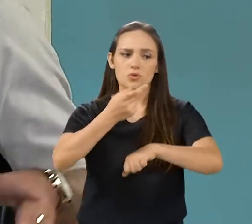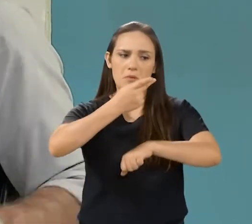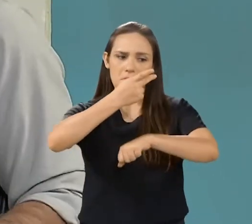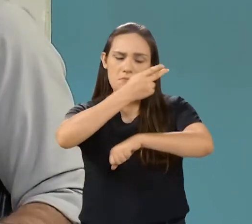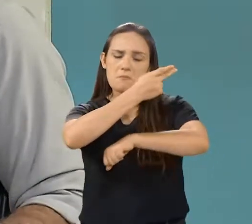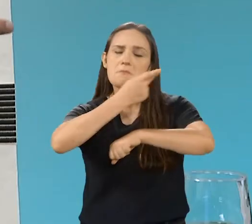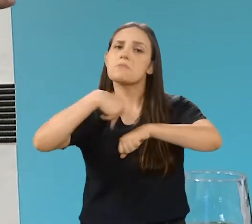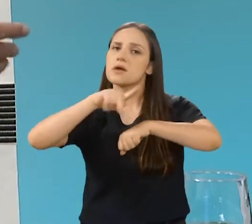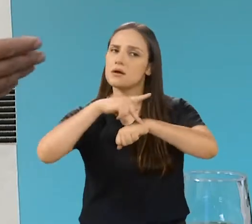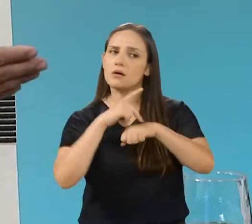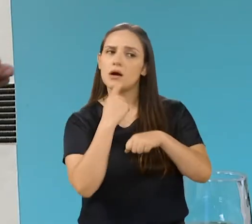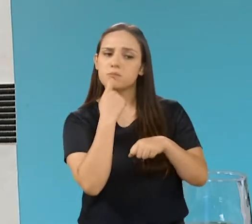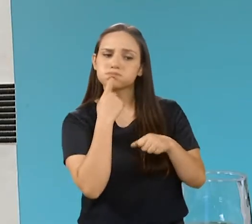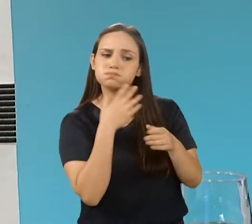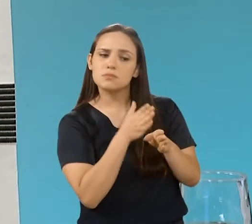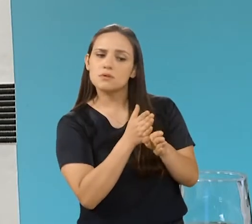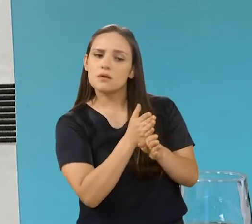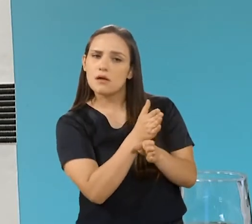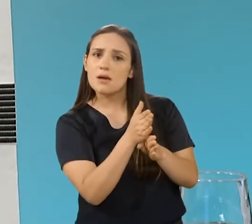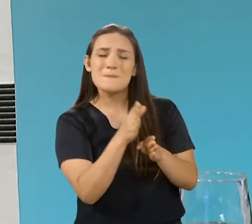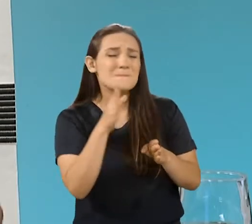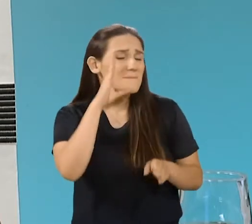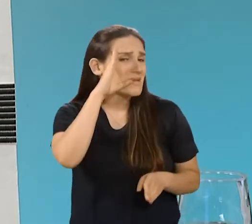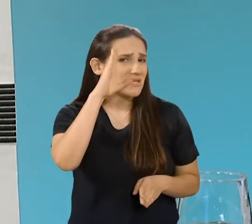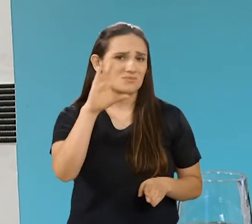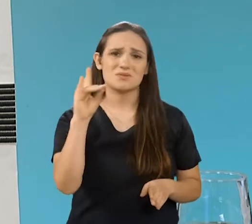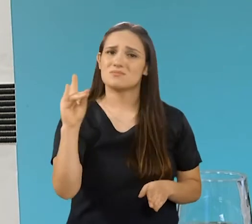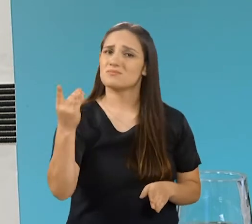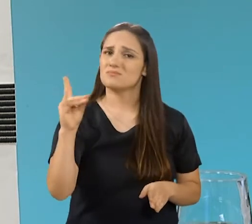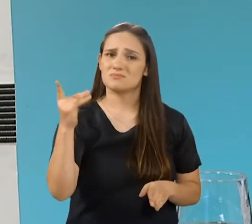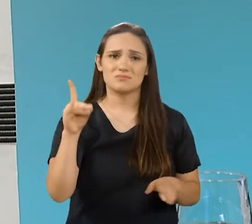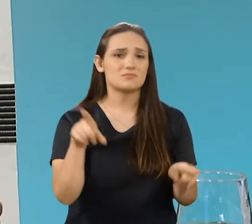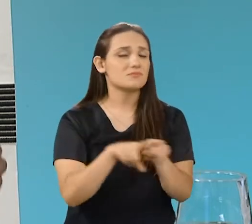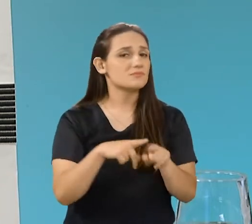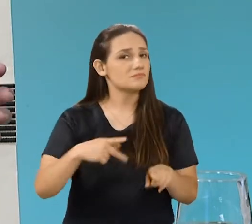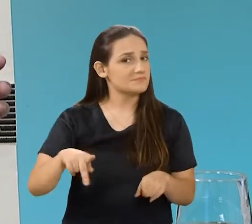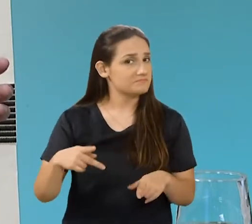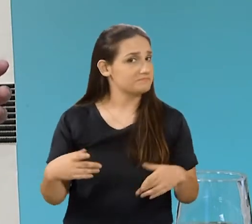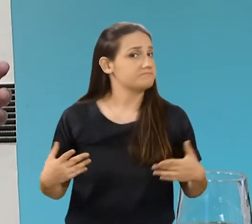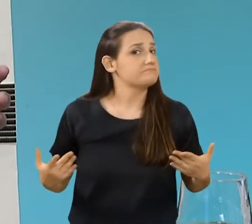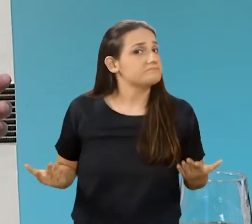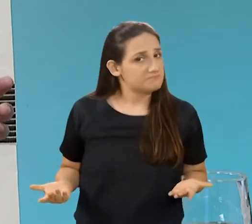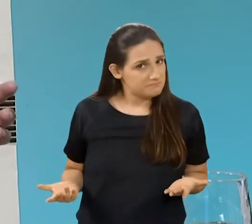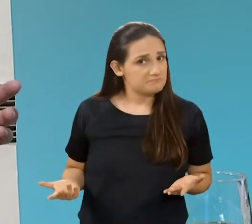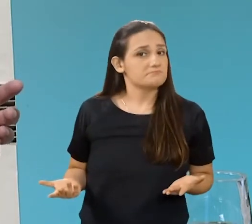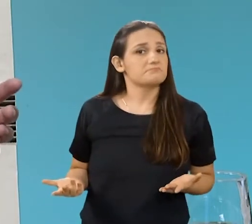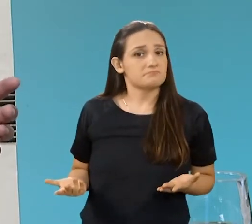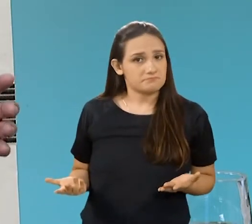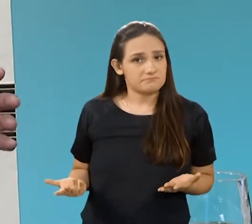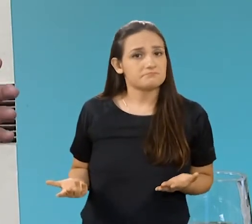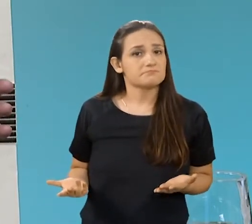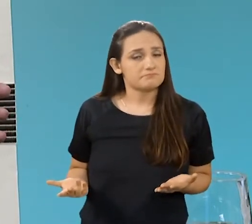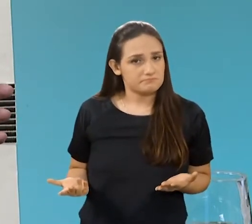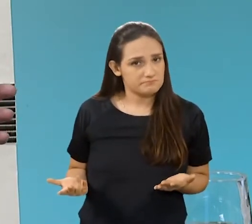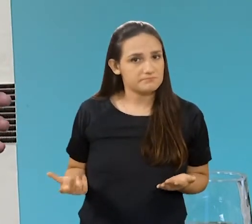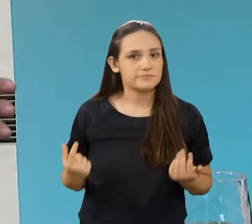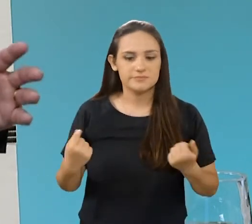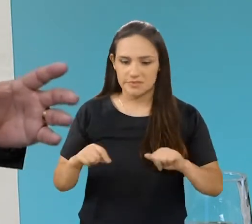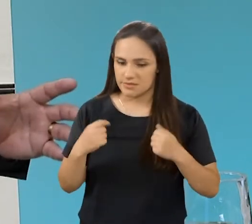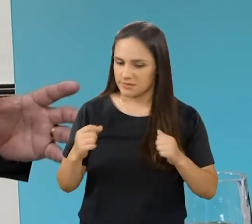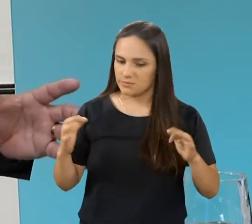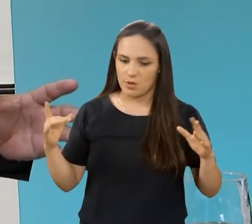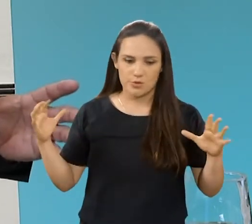E nos países vizinhos também, como principalmente a Bolívia. Paraguai. E o Paraguai. Vejam só, então exige uma